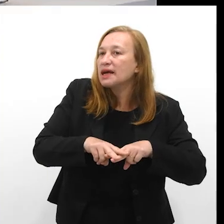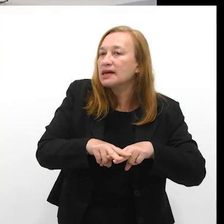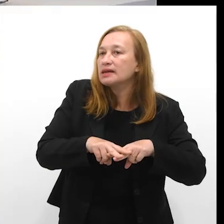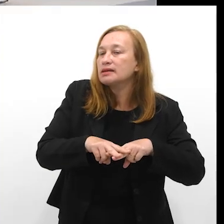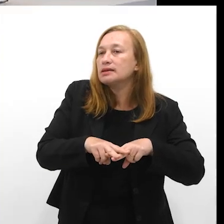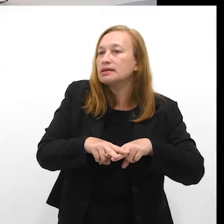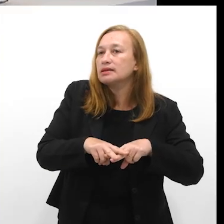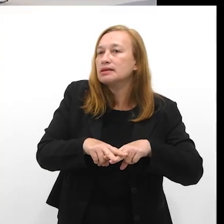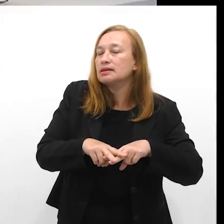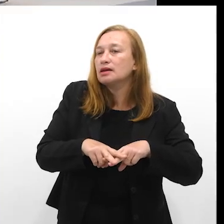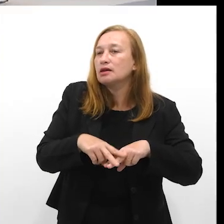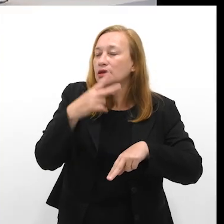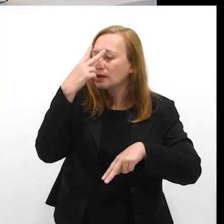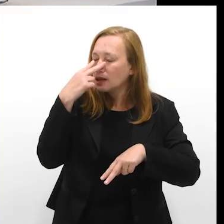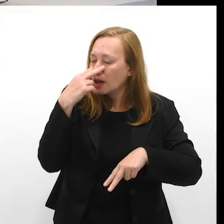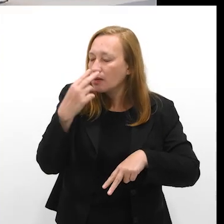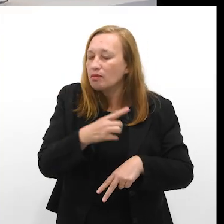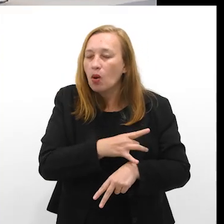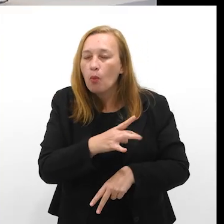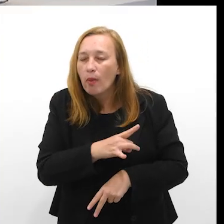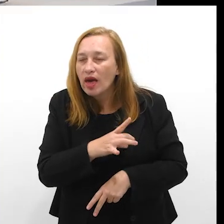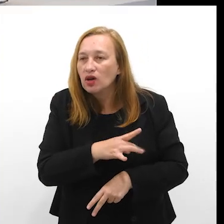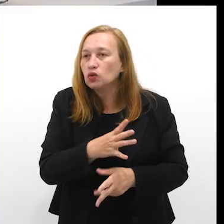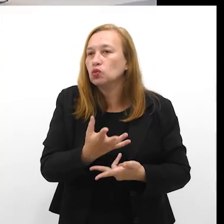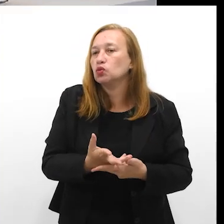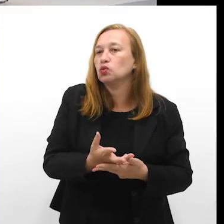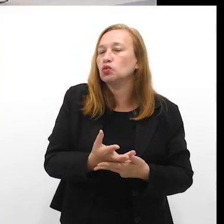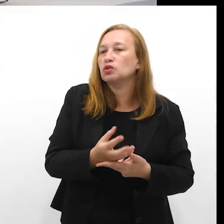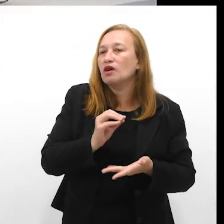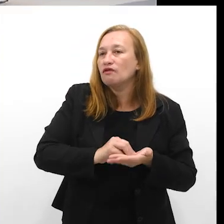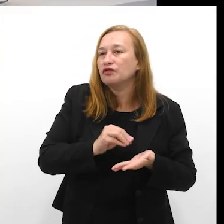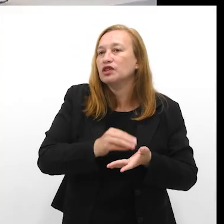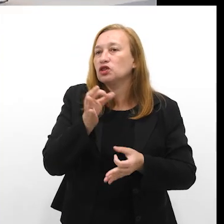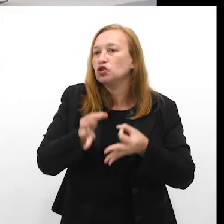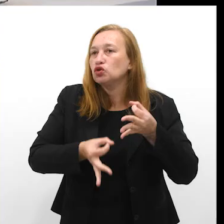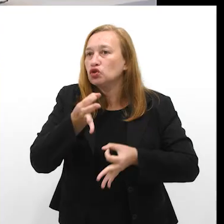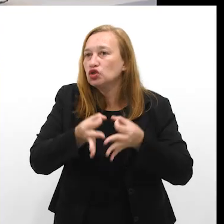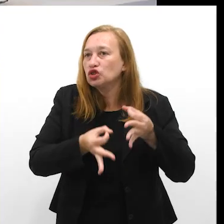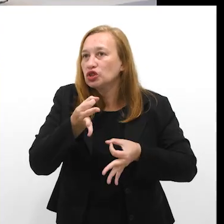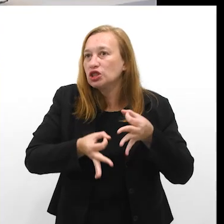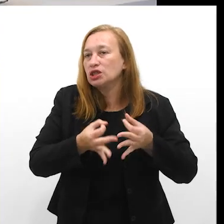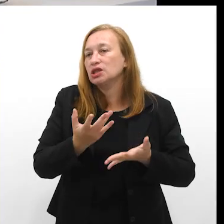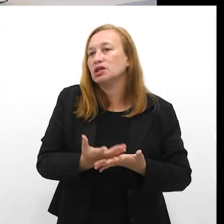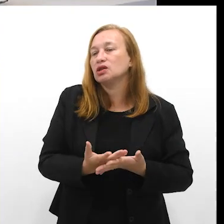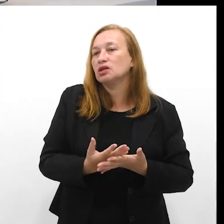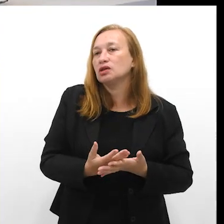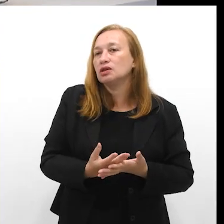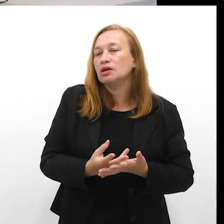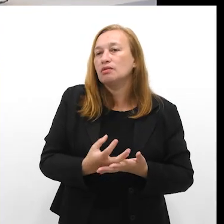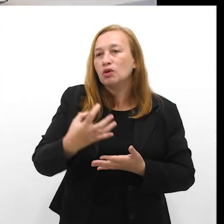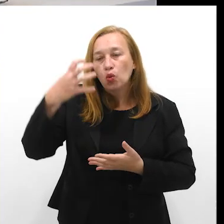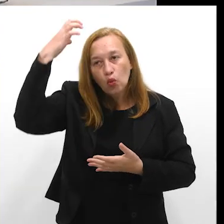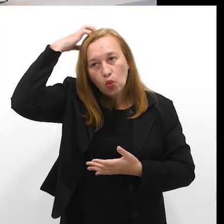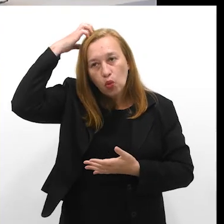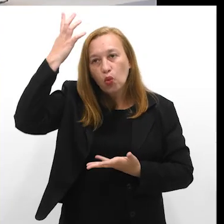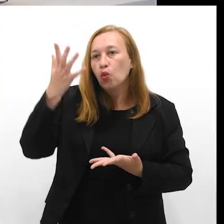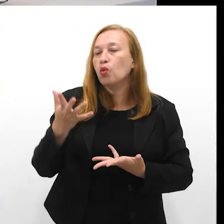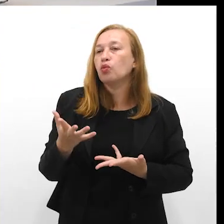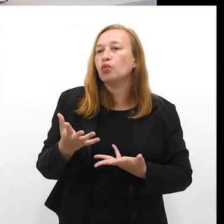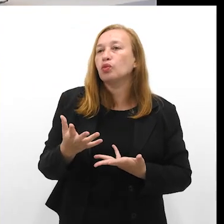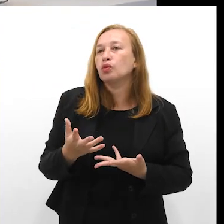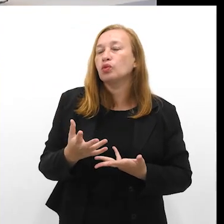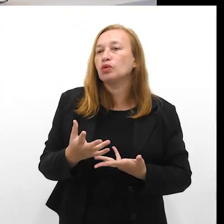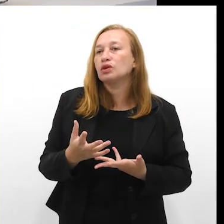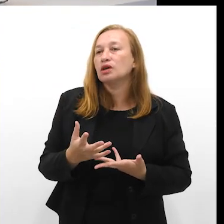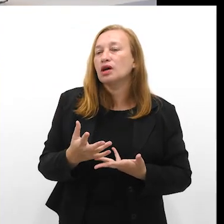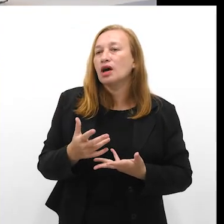está presa e cega pelo medo, pelas injustiças, pela